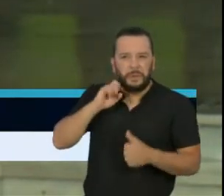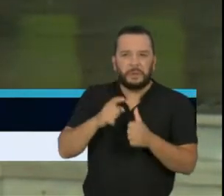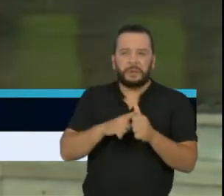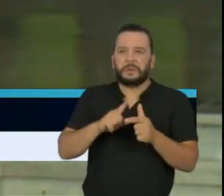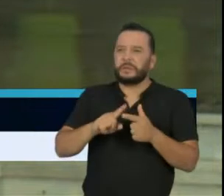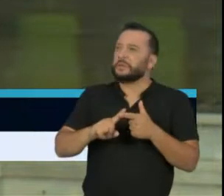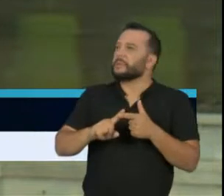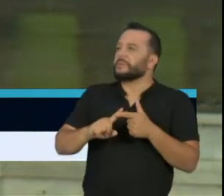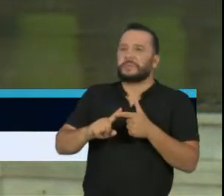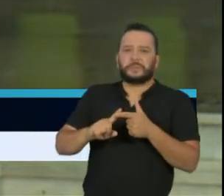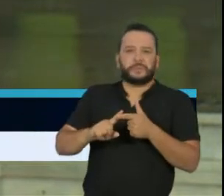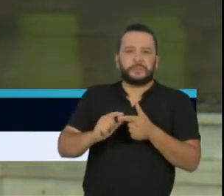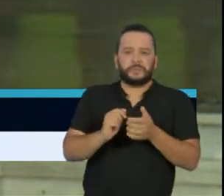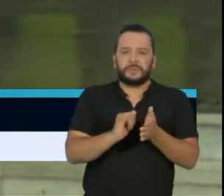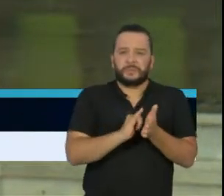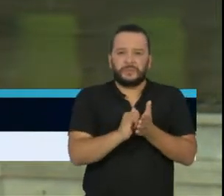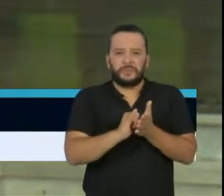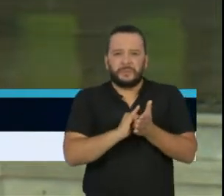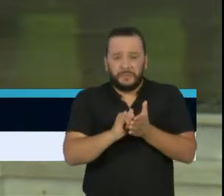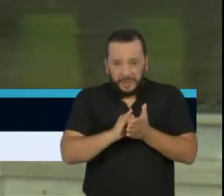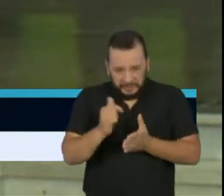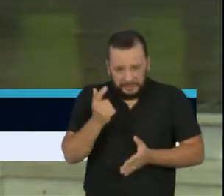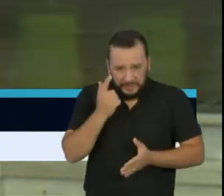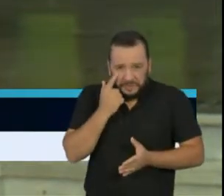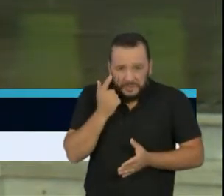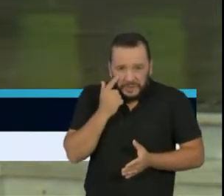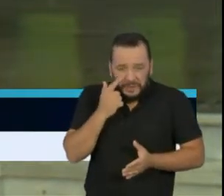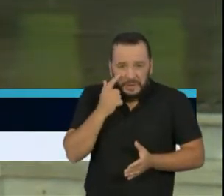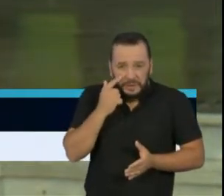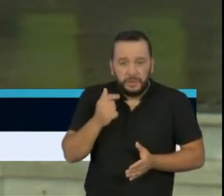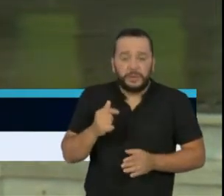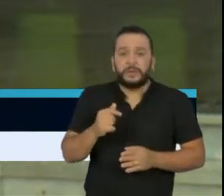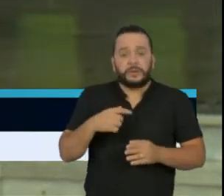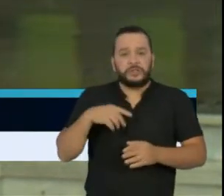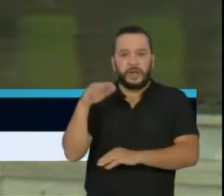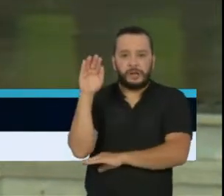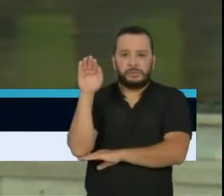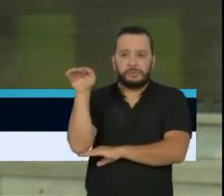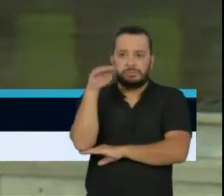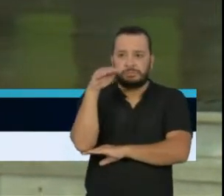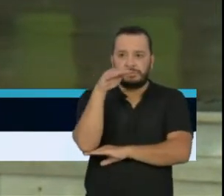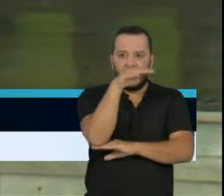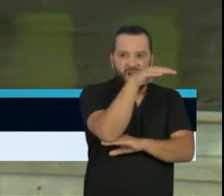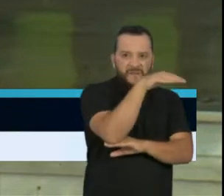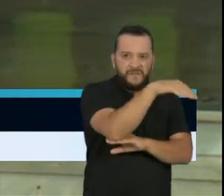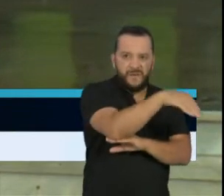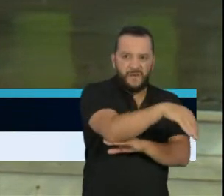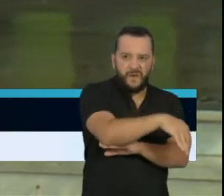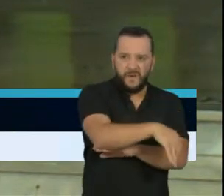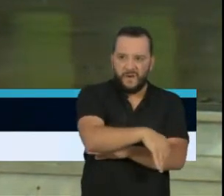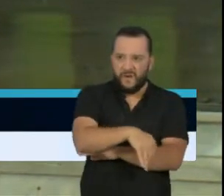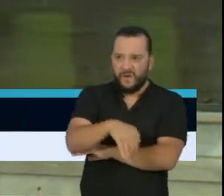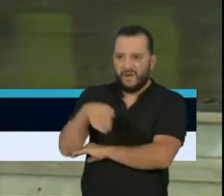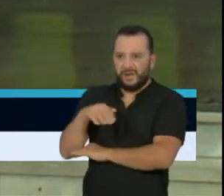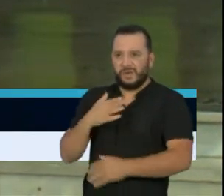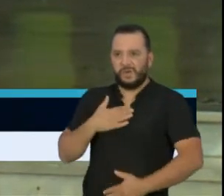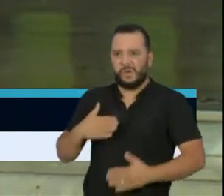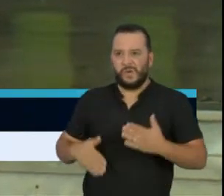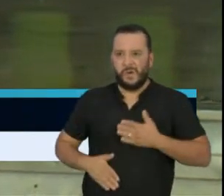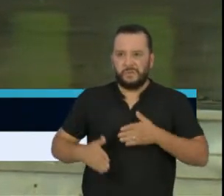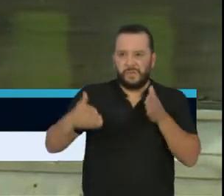a questão dos enterros dos mortos vítimas desta pandemia tem sido um